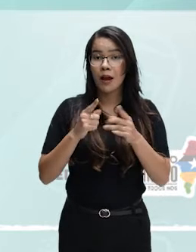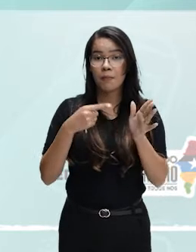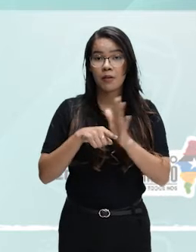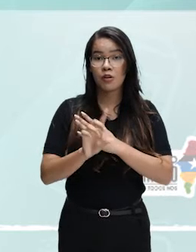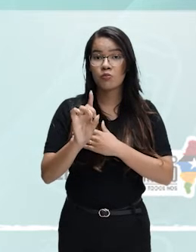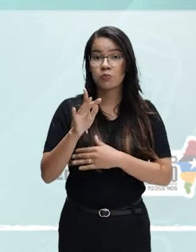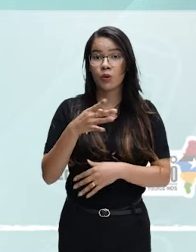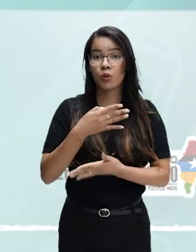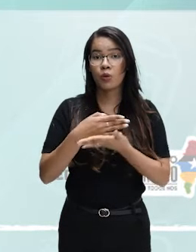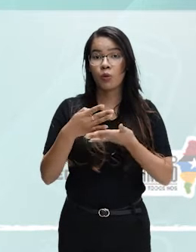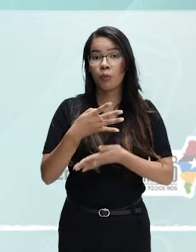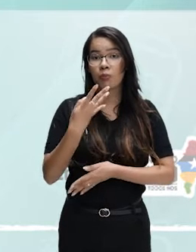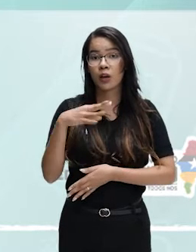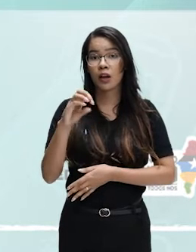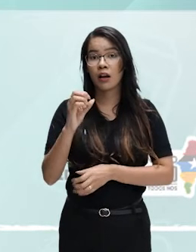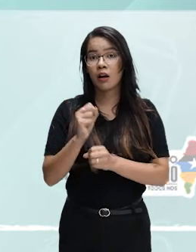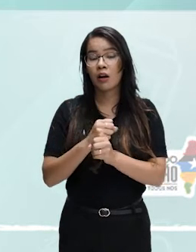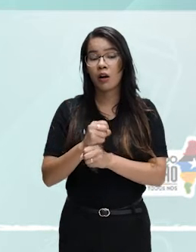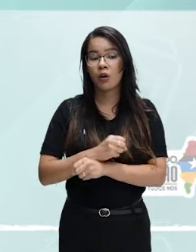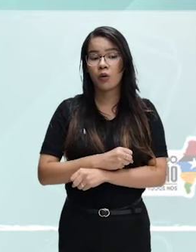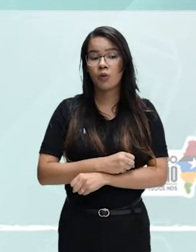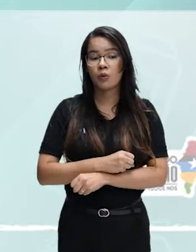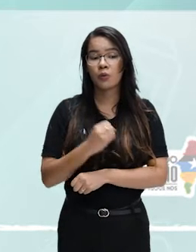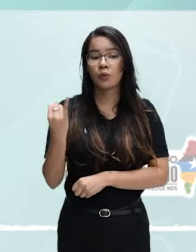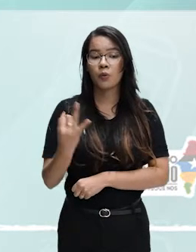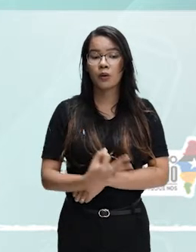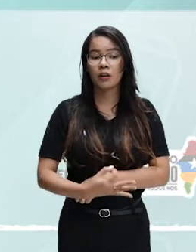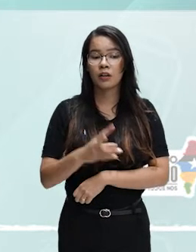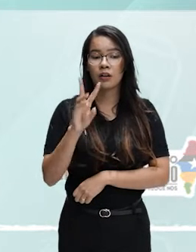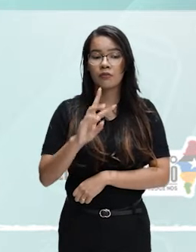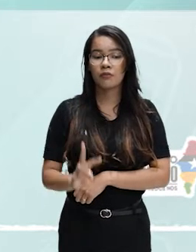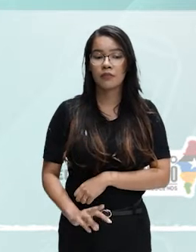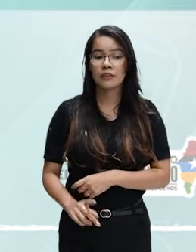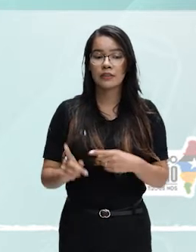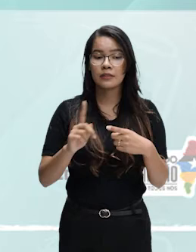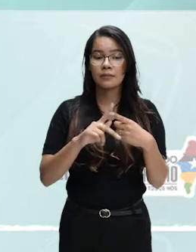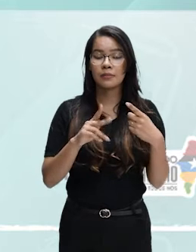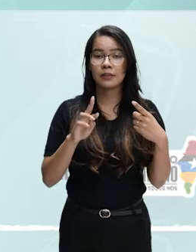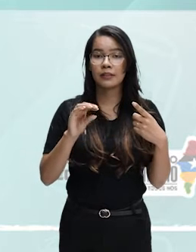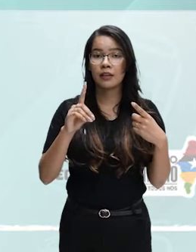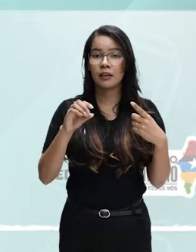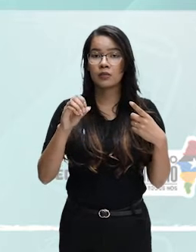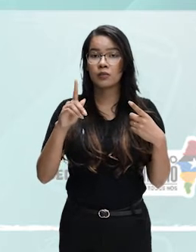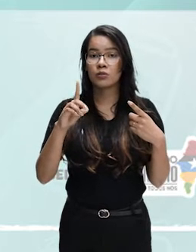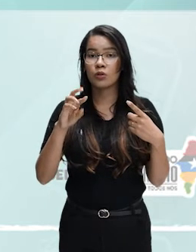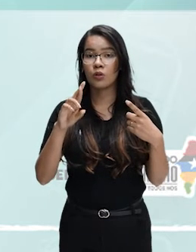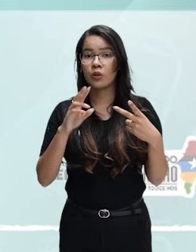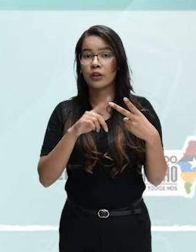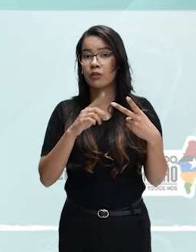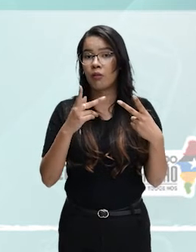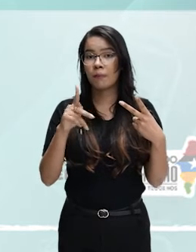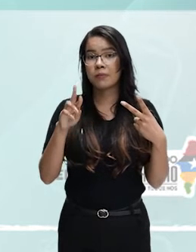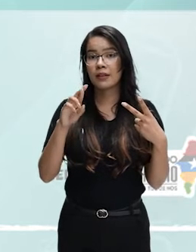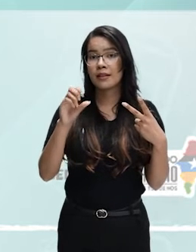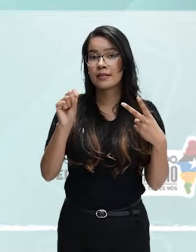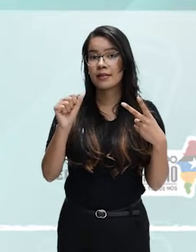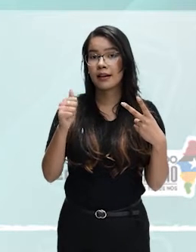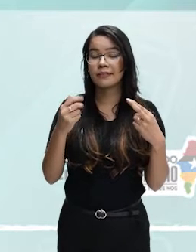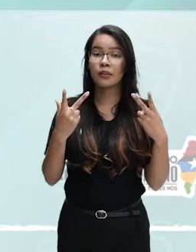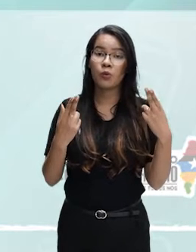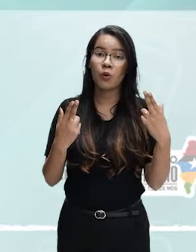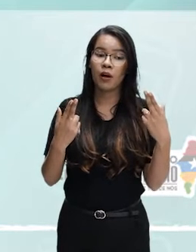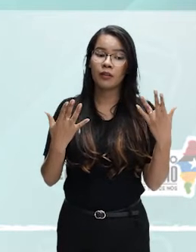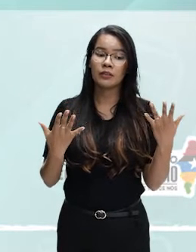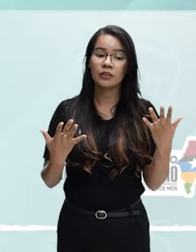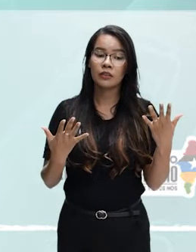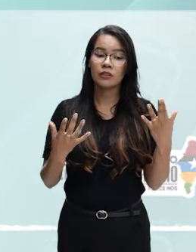40 anos, quantas vezes a população do predador se igualou à da presa. Vamos para o gráfico analisar novamente. Pessoal, a gente